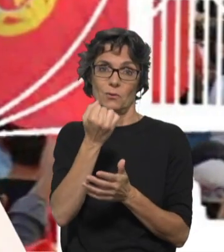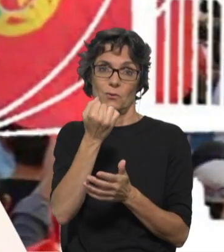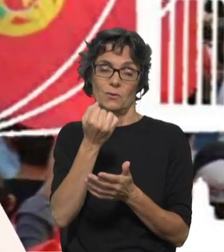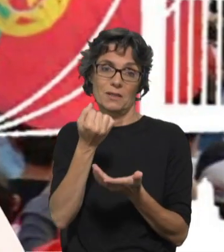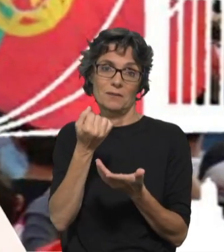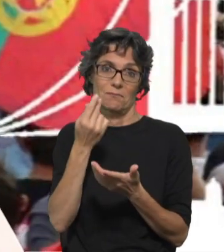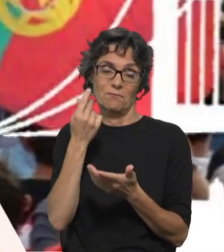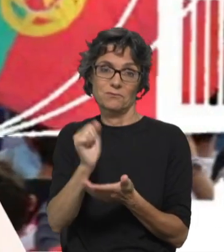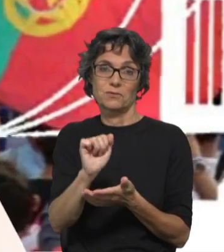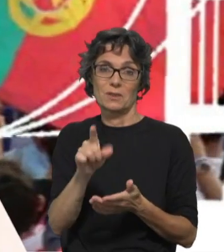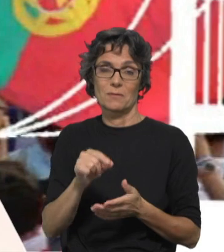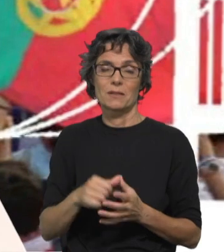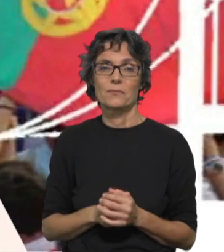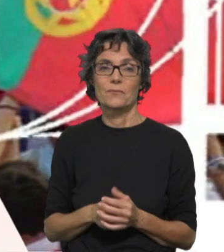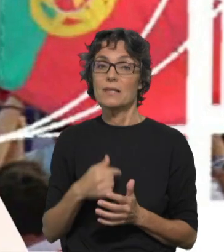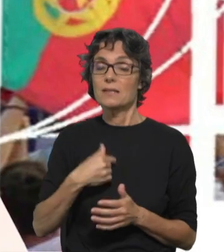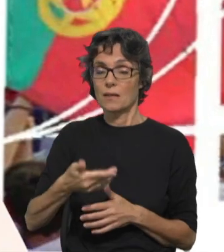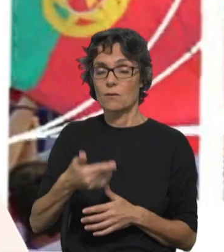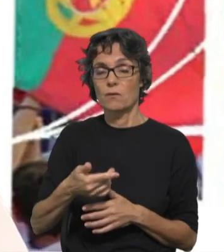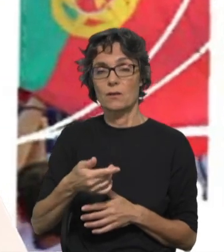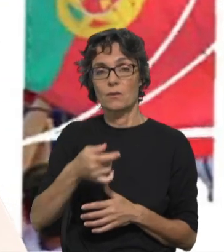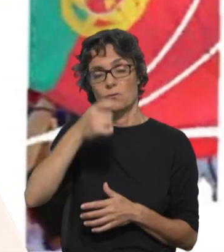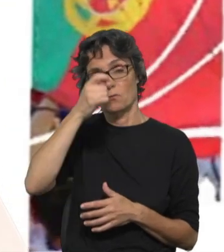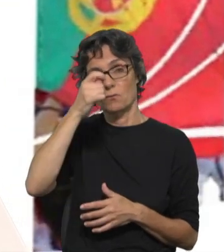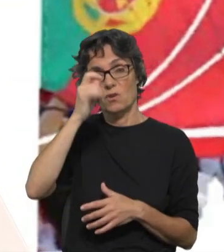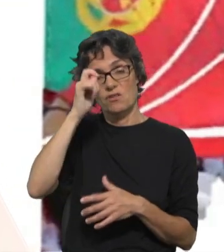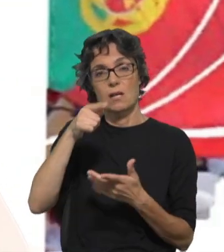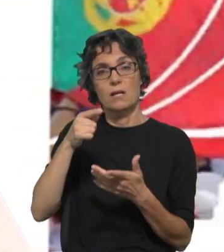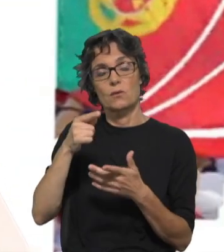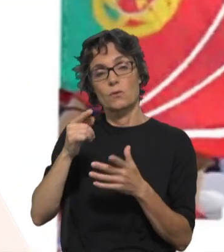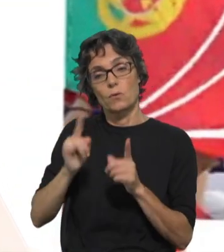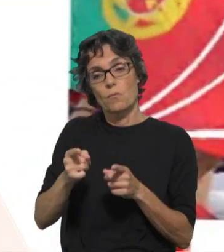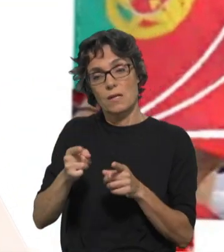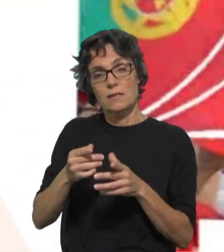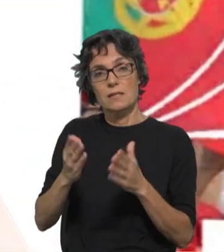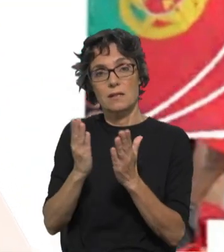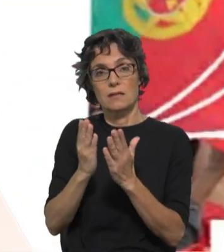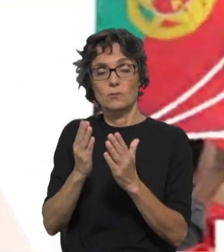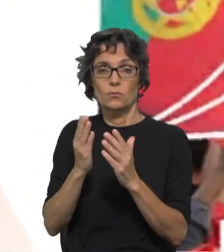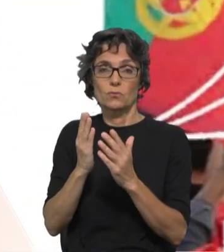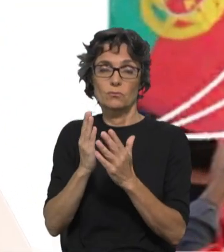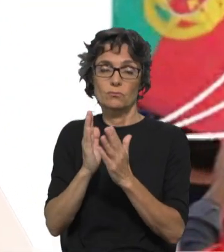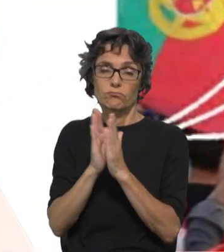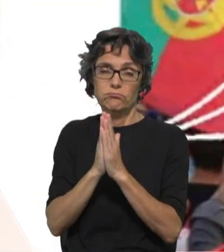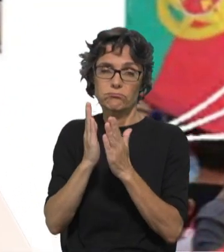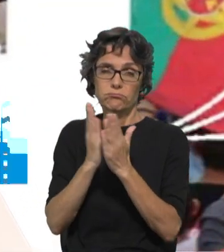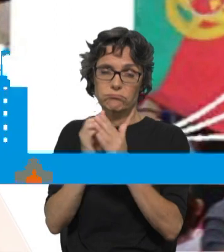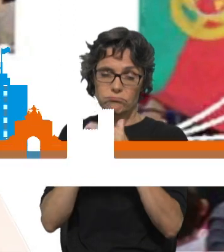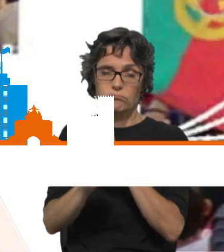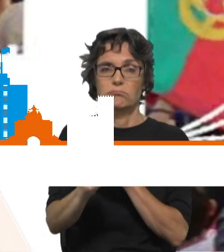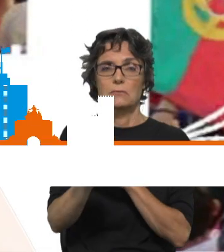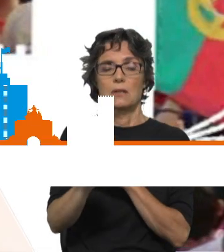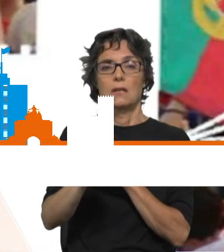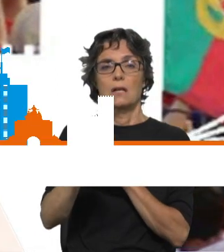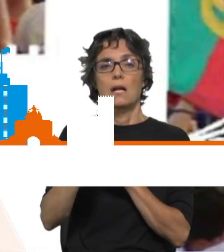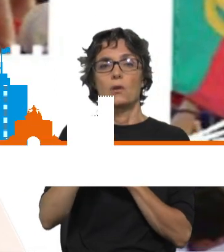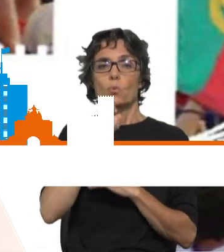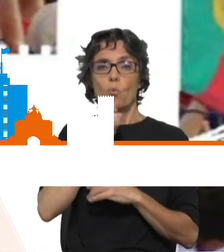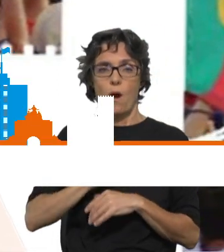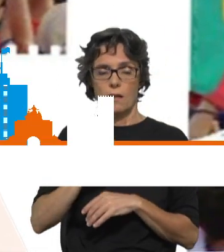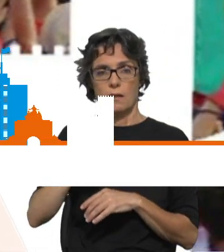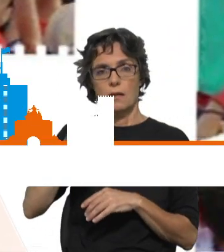estou a fazer o estágio do noviciado, estou na Guarda, a fazer durante 6 meses uma experiência numa comunidade